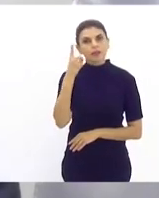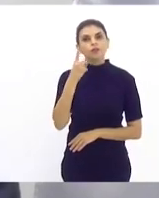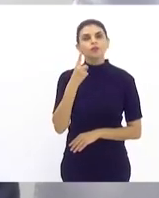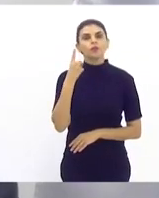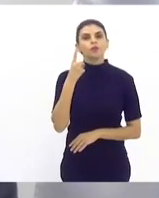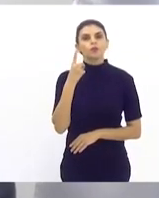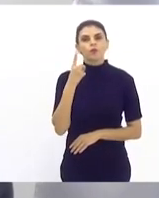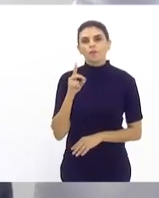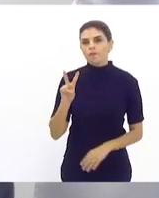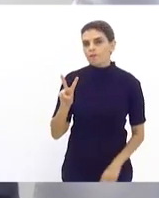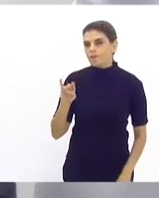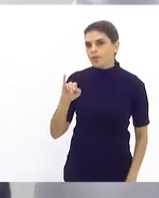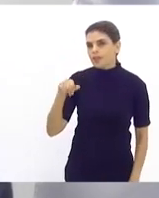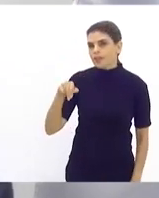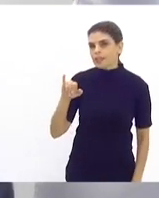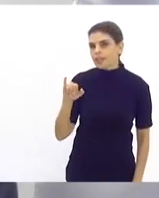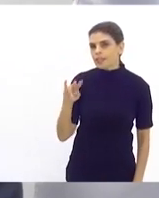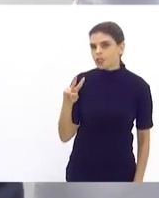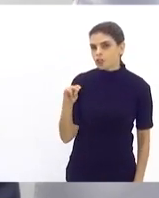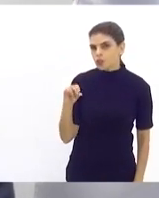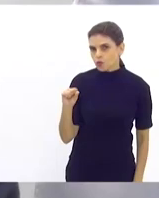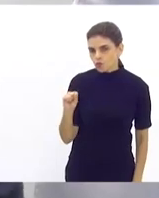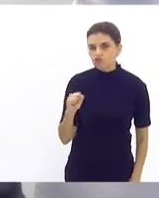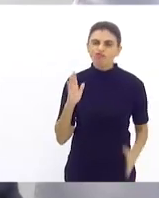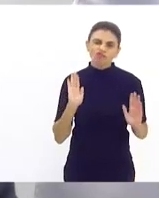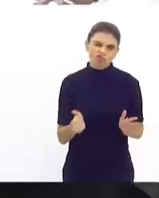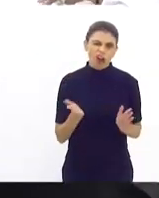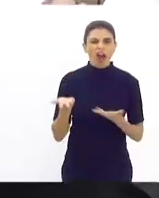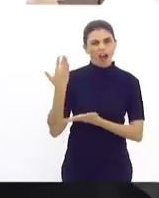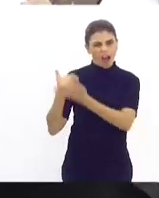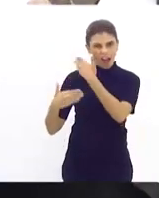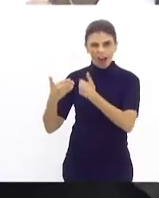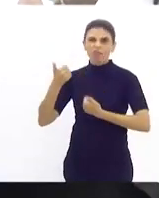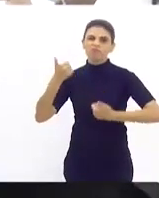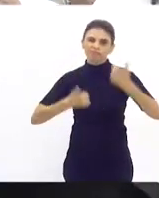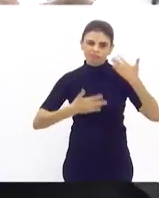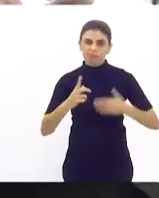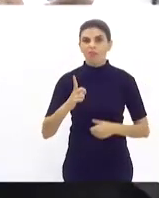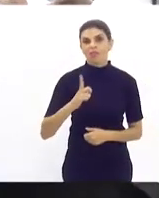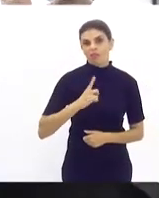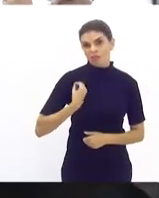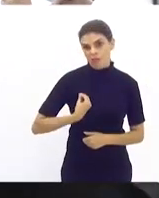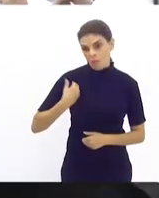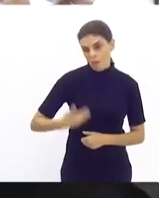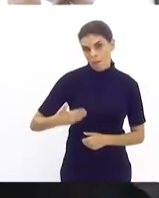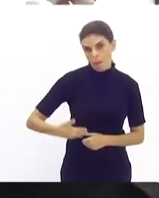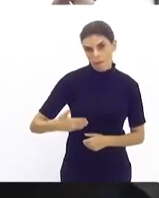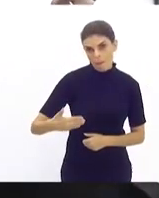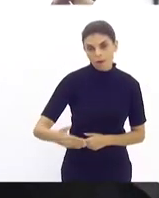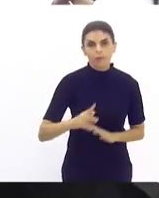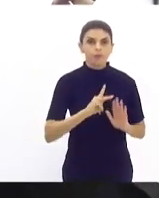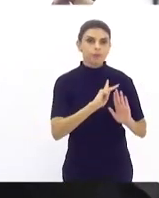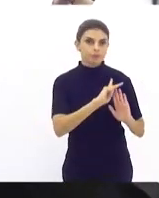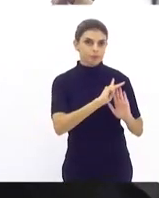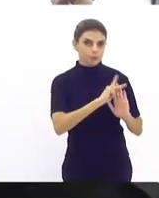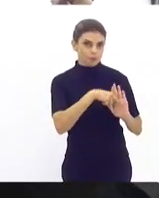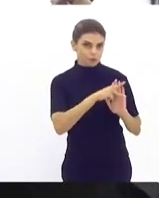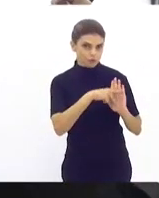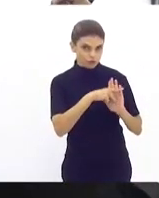do deputado Vinícius Cozzolino, que era algo que eu já tinha falado inicialmente, nós temos na sequência os projetos